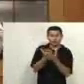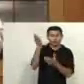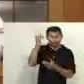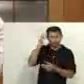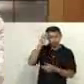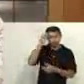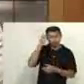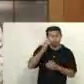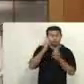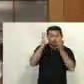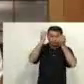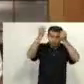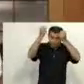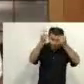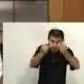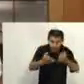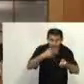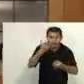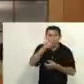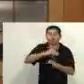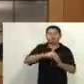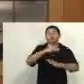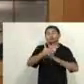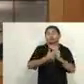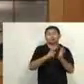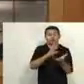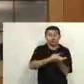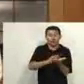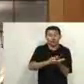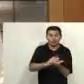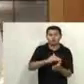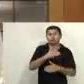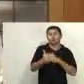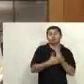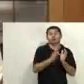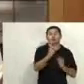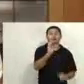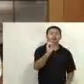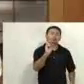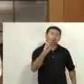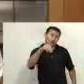né, venho enfatizar de novo, todos os cálculos, todas as fórmulas